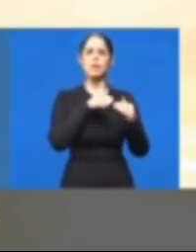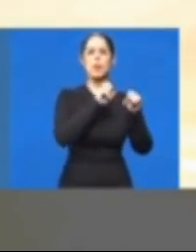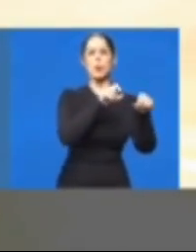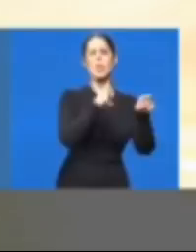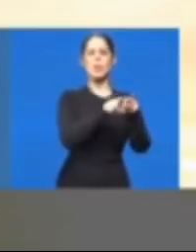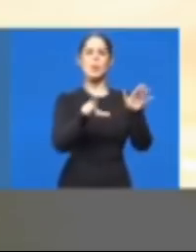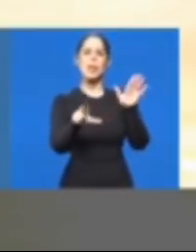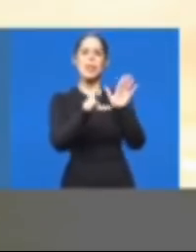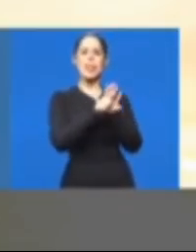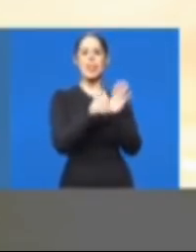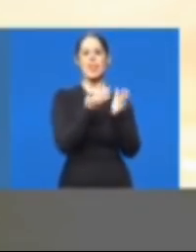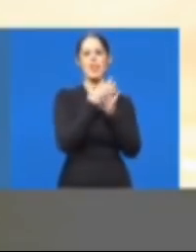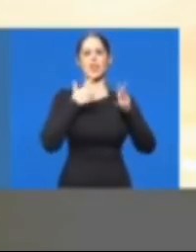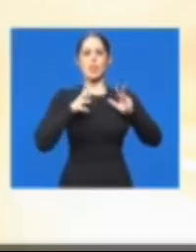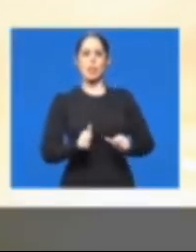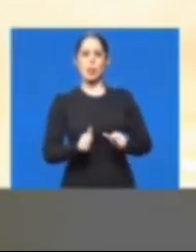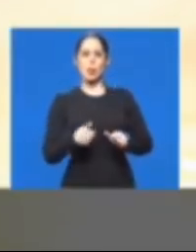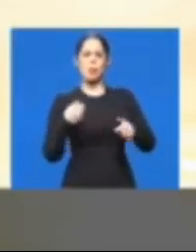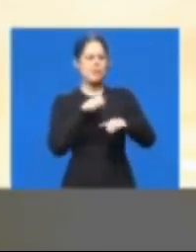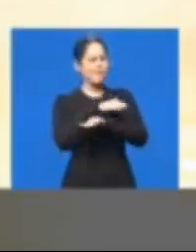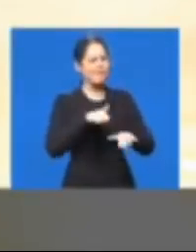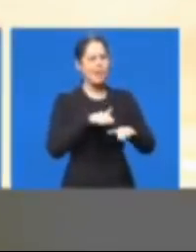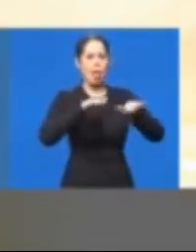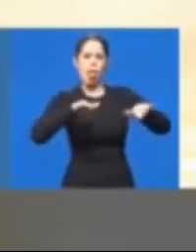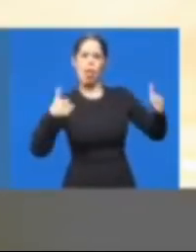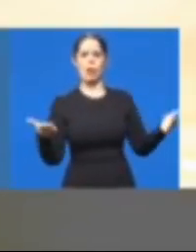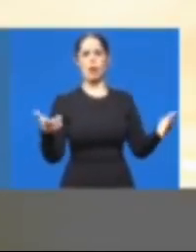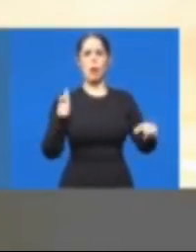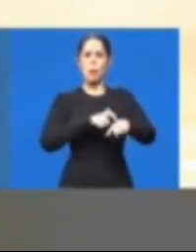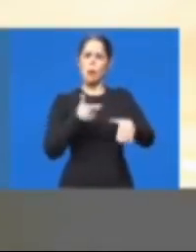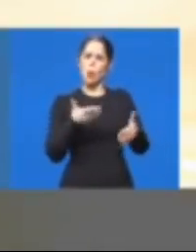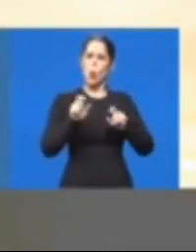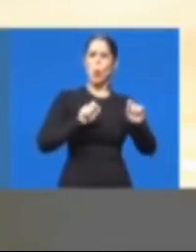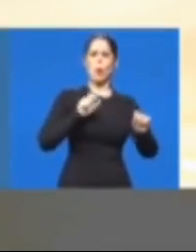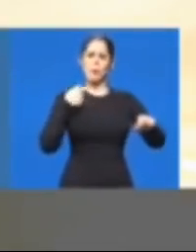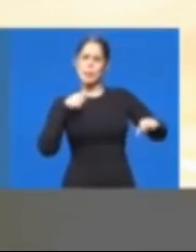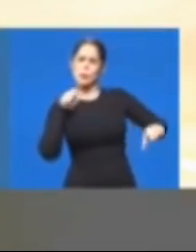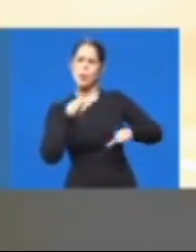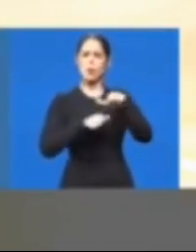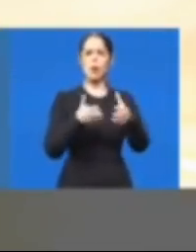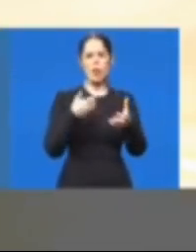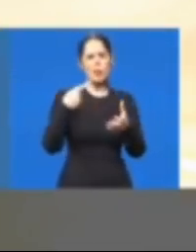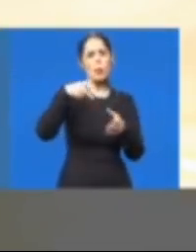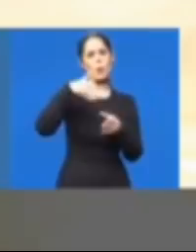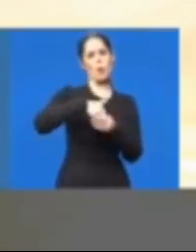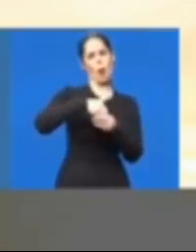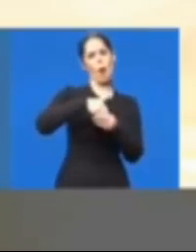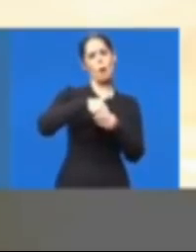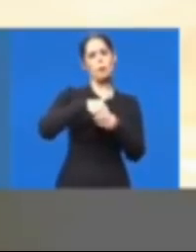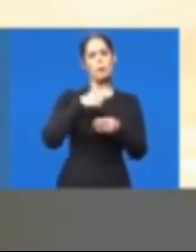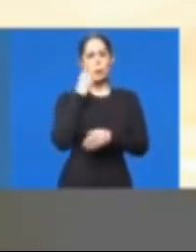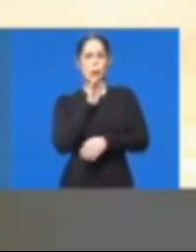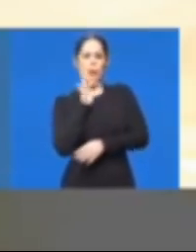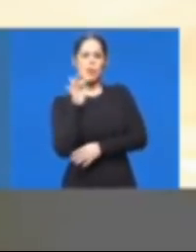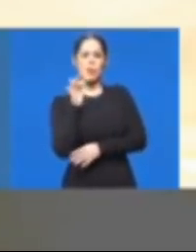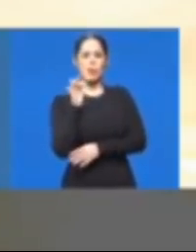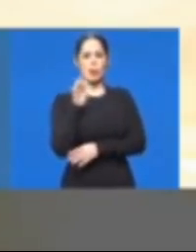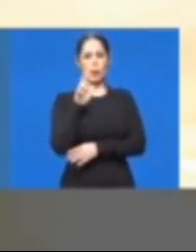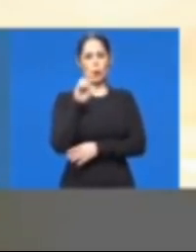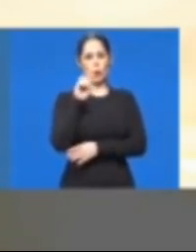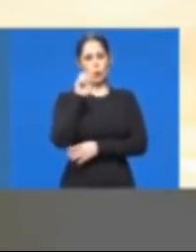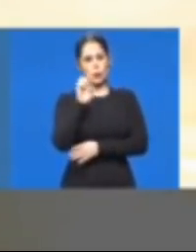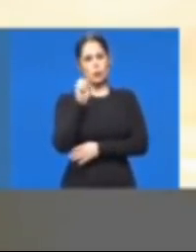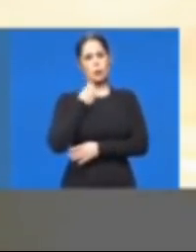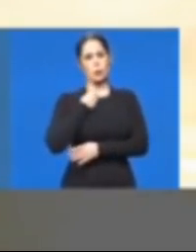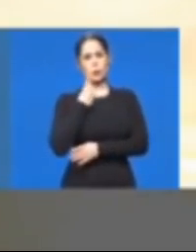a educação e a lei da ficha limpa. Vamos dar um basta em tanta desigualdade. Chegou a hora de mudar. Conto com teu voto para a